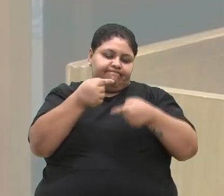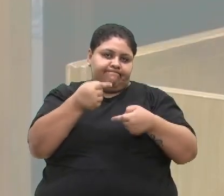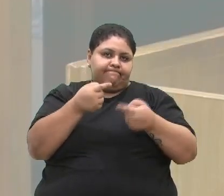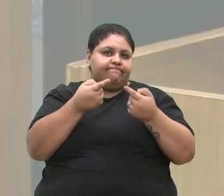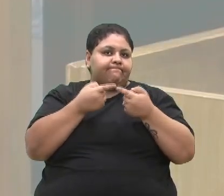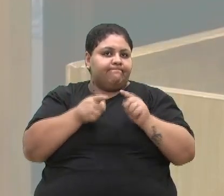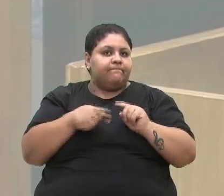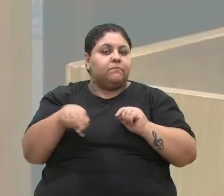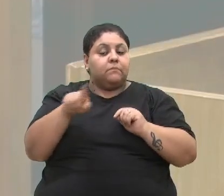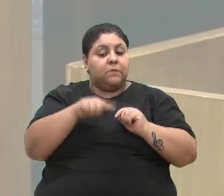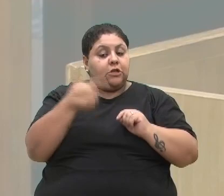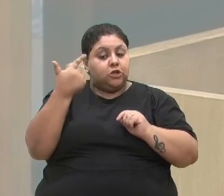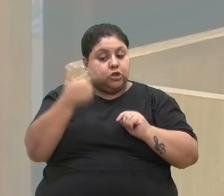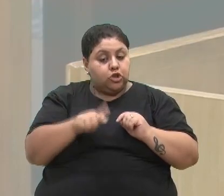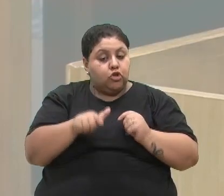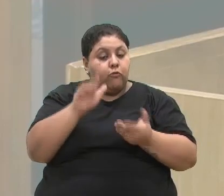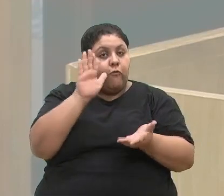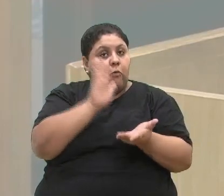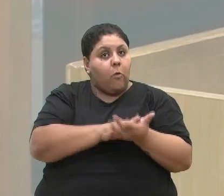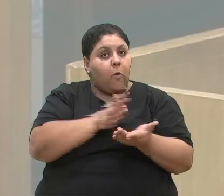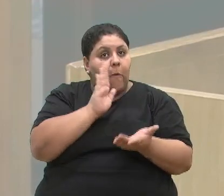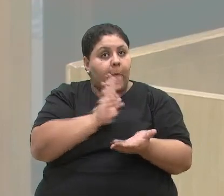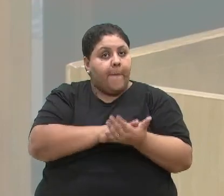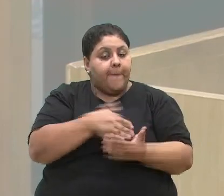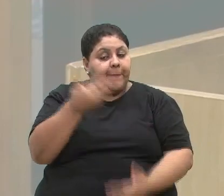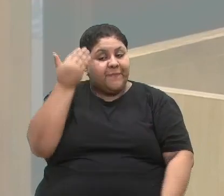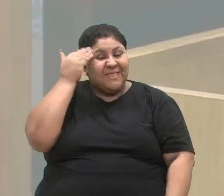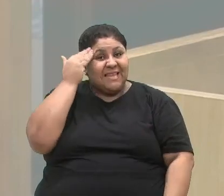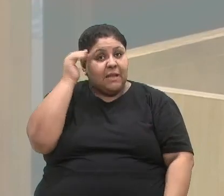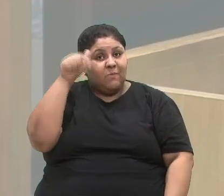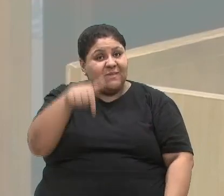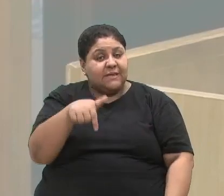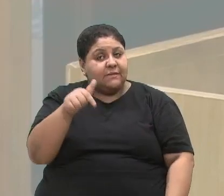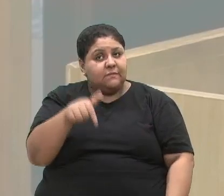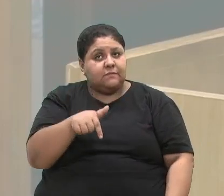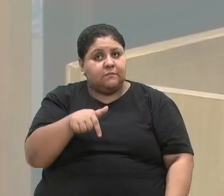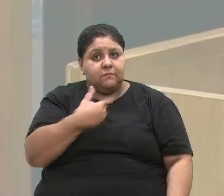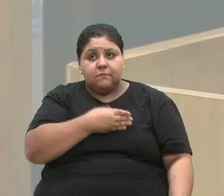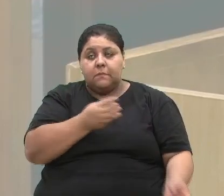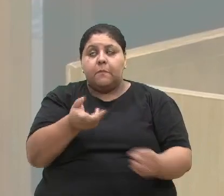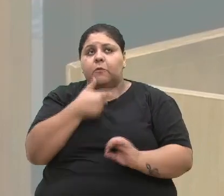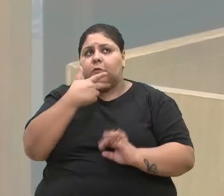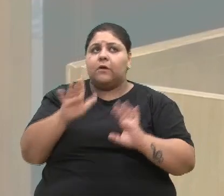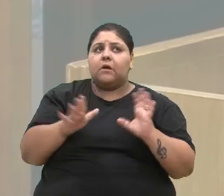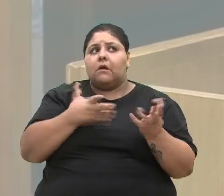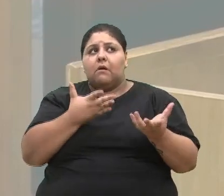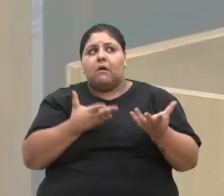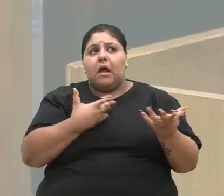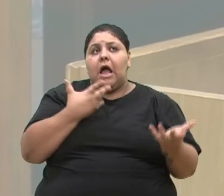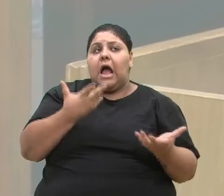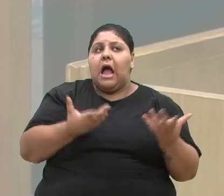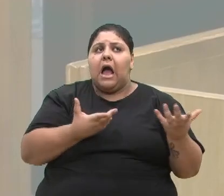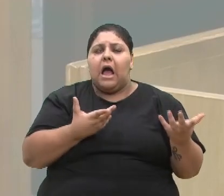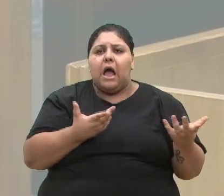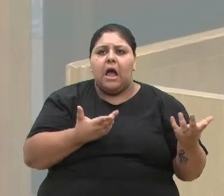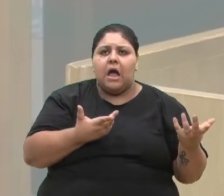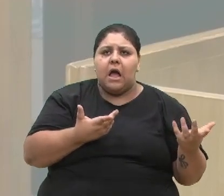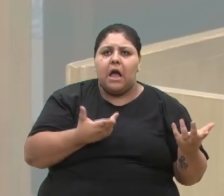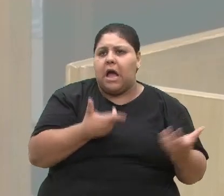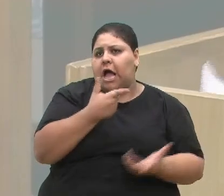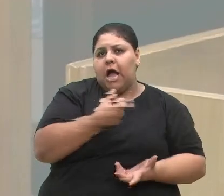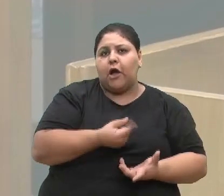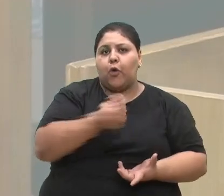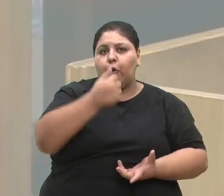Mas, novamente, protocolamos e entendemos aqui, porque muito se diz, mas vai causar custos